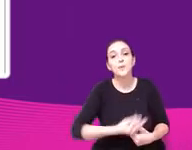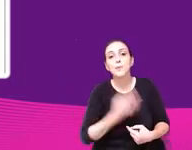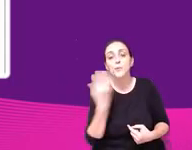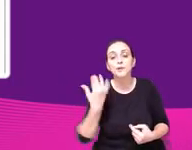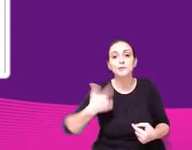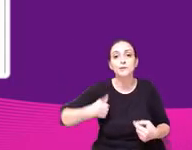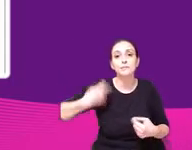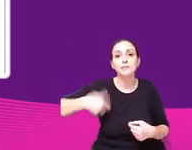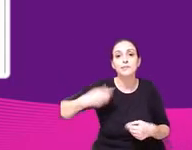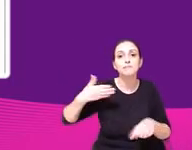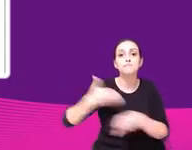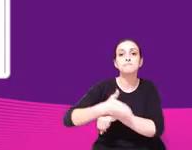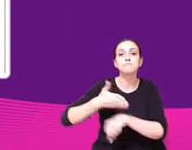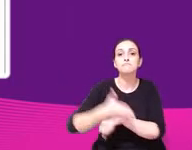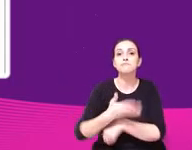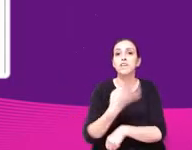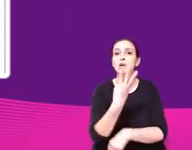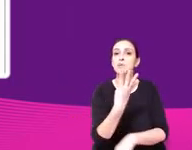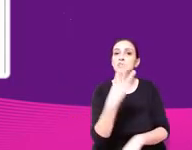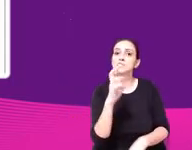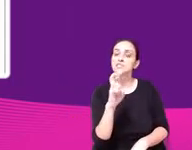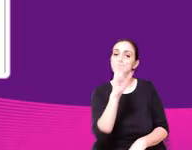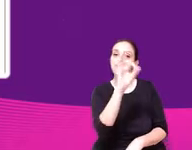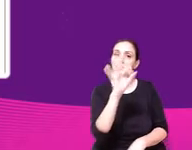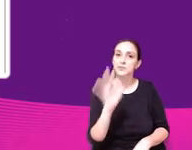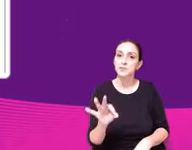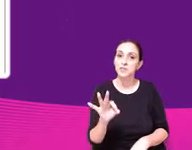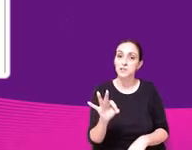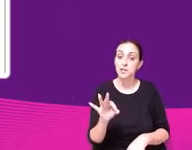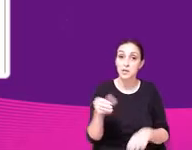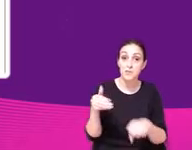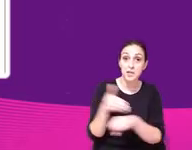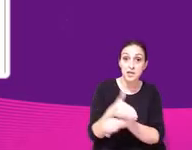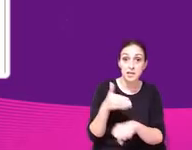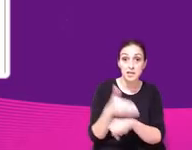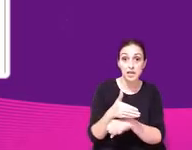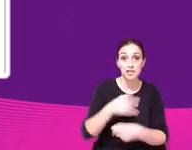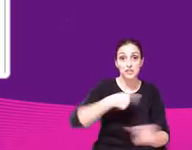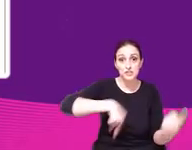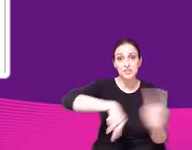por ano? Em torno de 45% dos que ingressam em diálise.